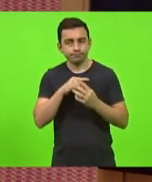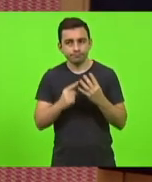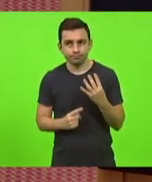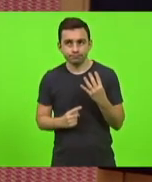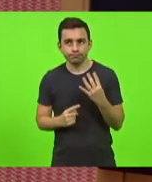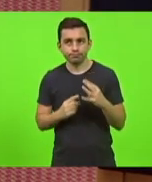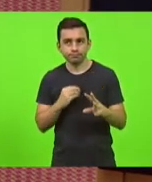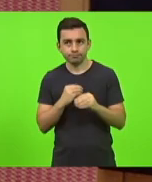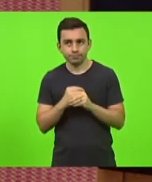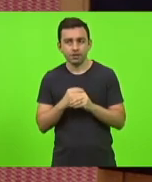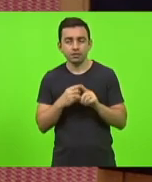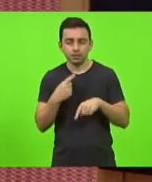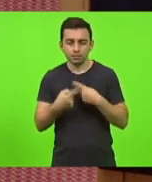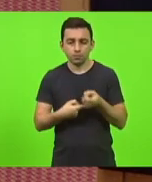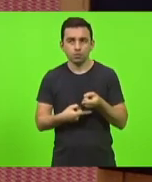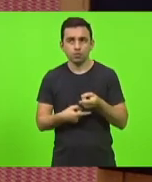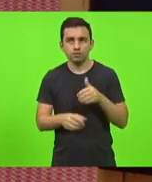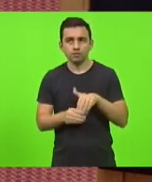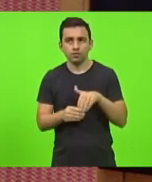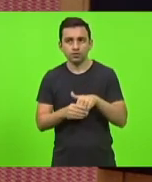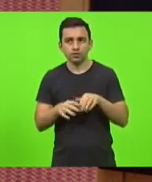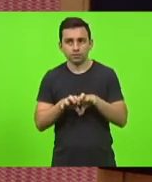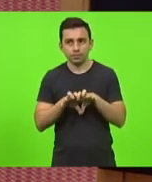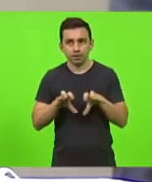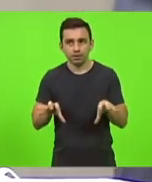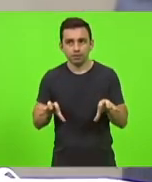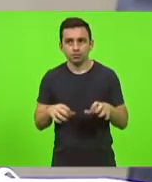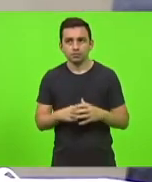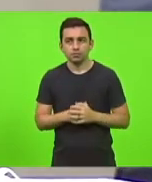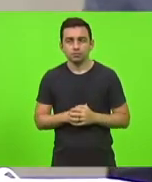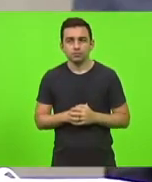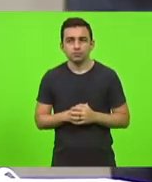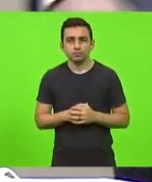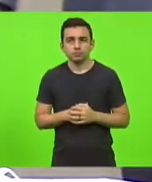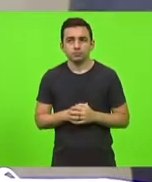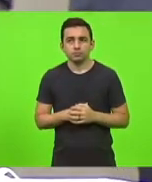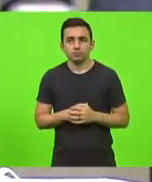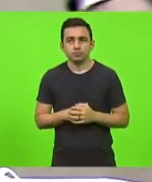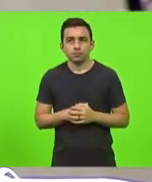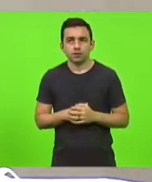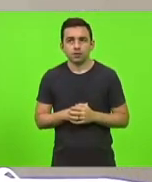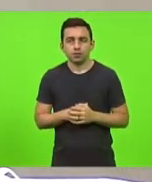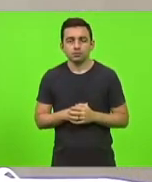vota em separado cada uma. Atenderei o requerimento de Vossa Excelência.